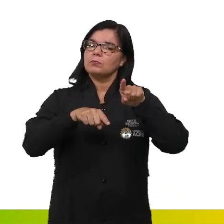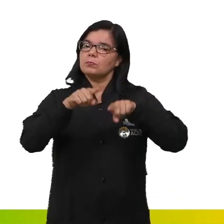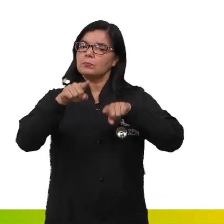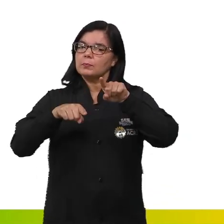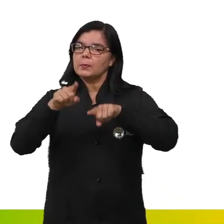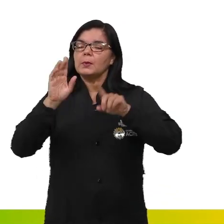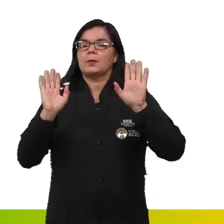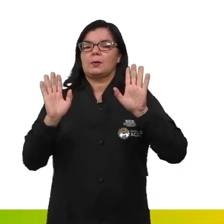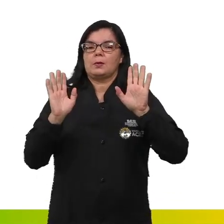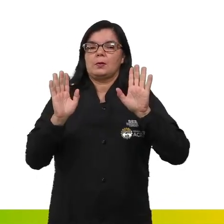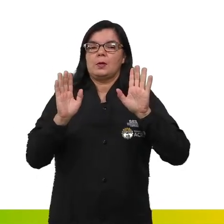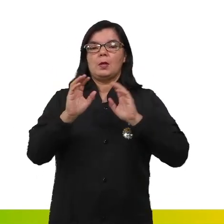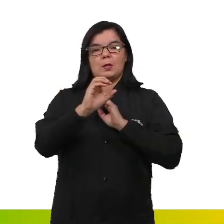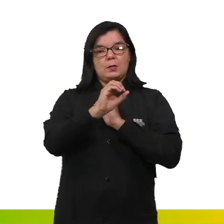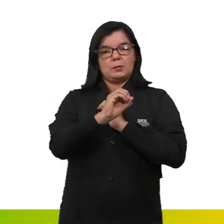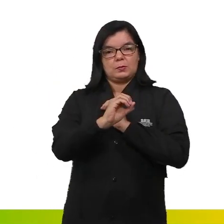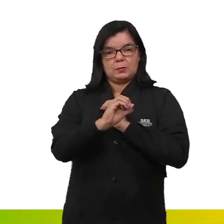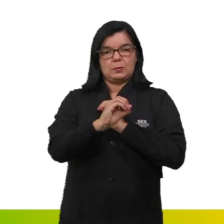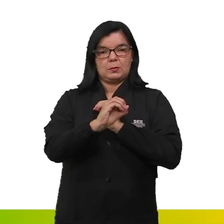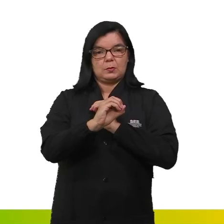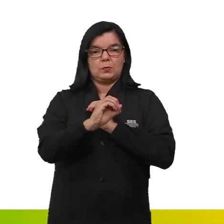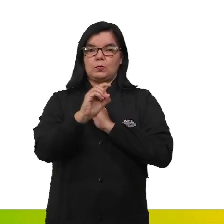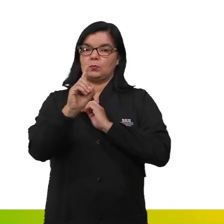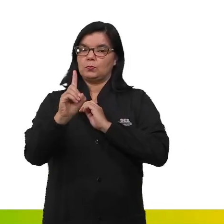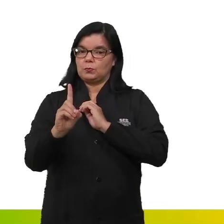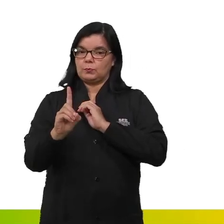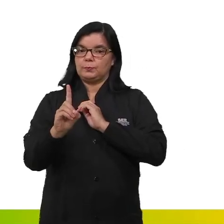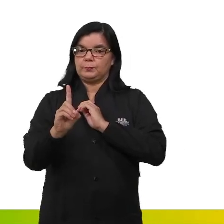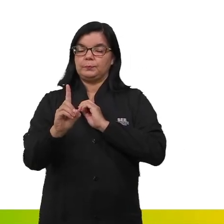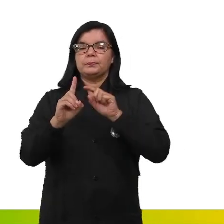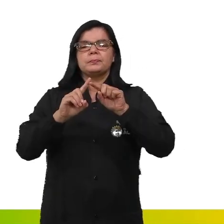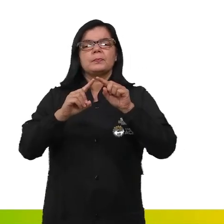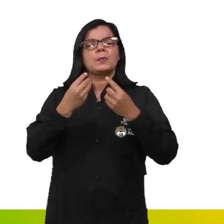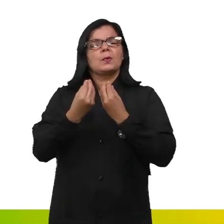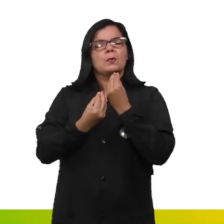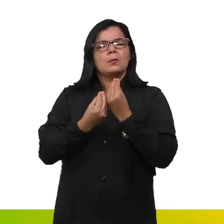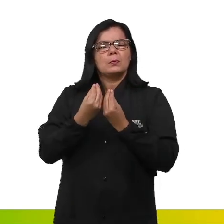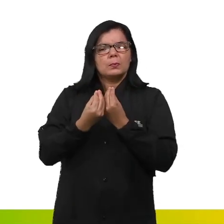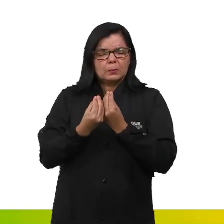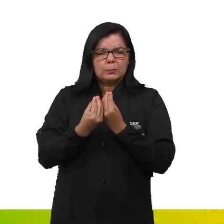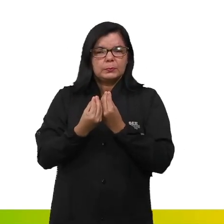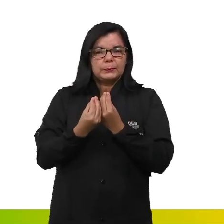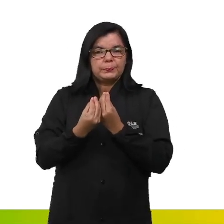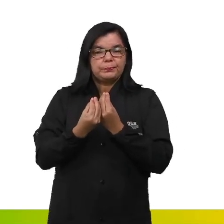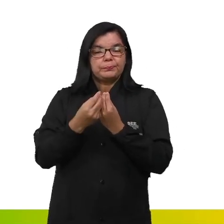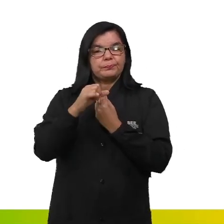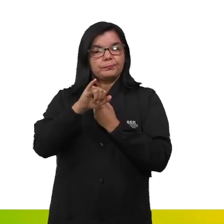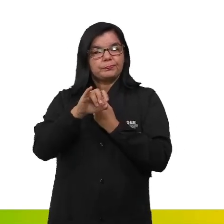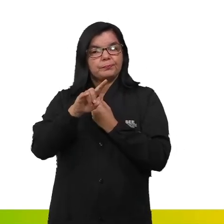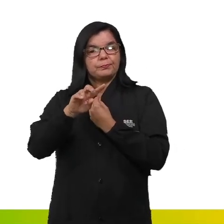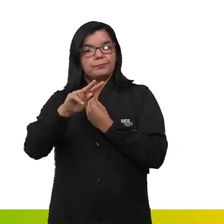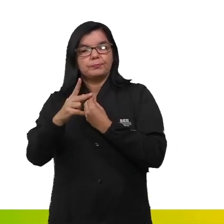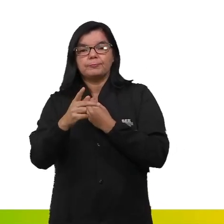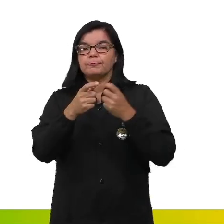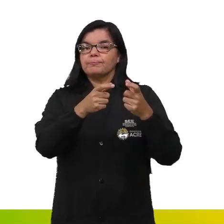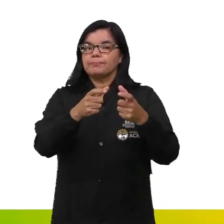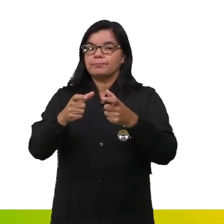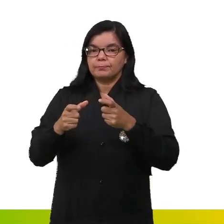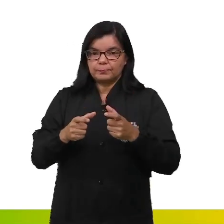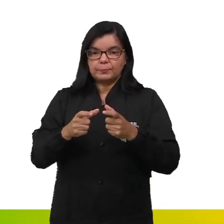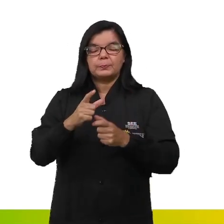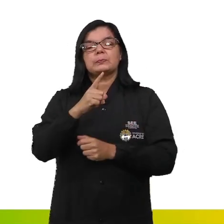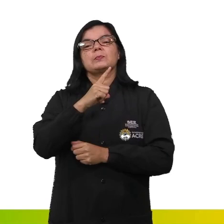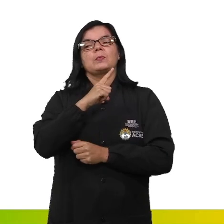aí entre 0 e 1. Mas como que a gente vai considerar o IDH de um lugar? Aqui